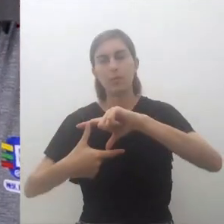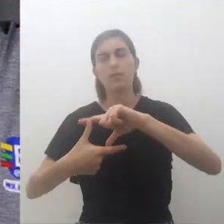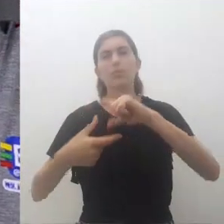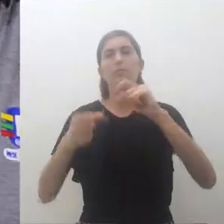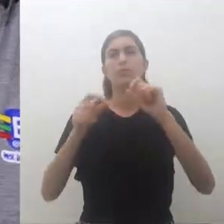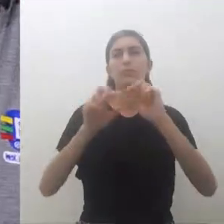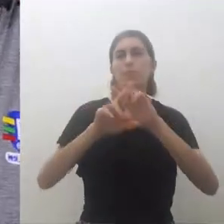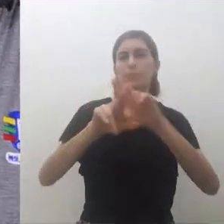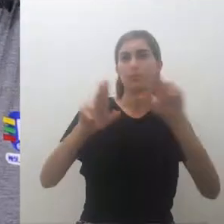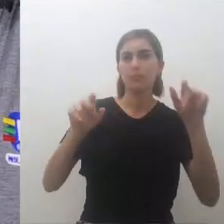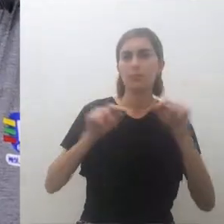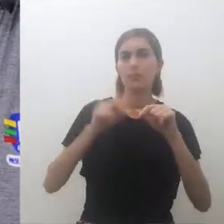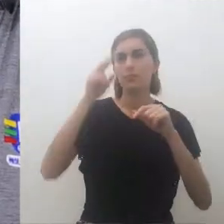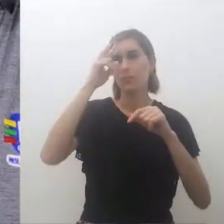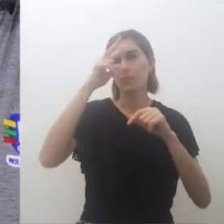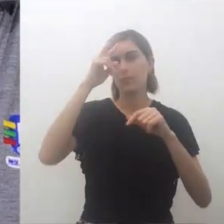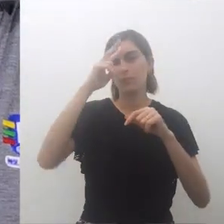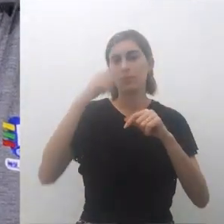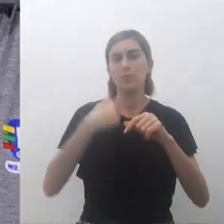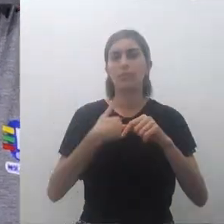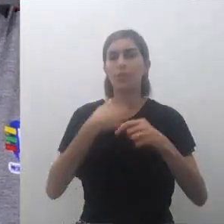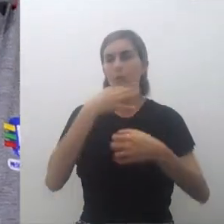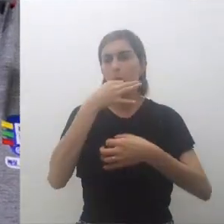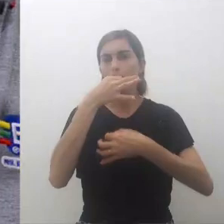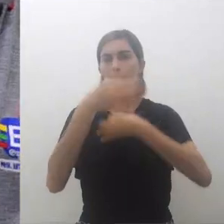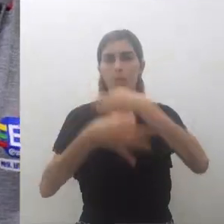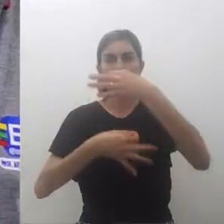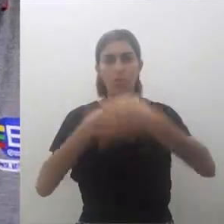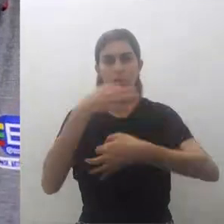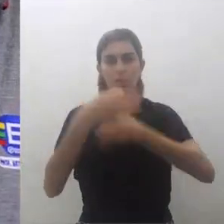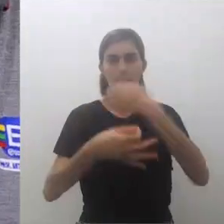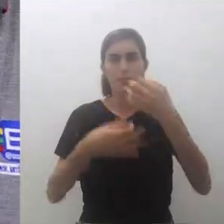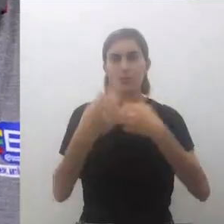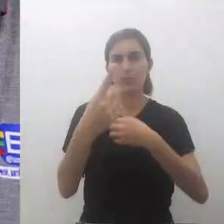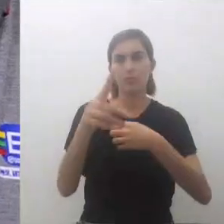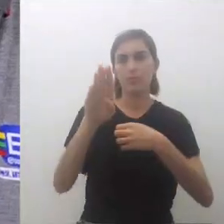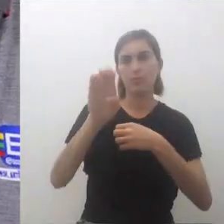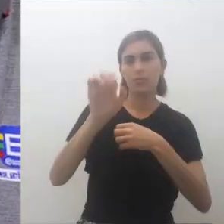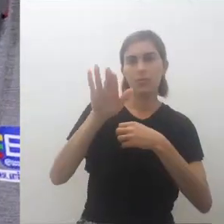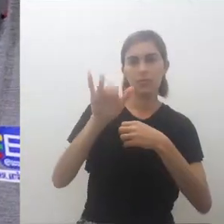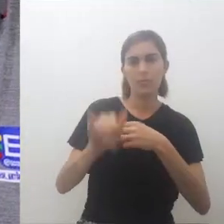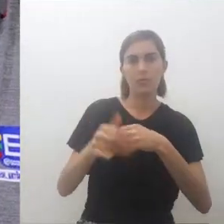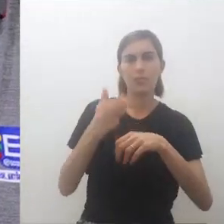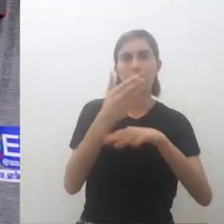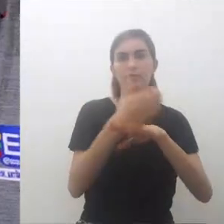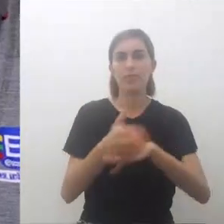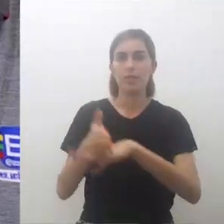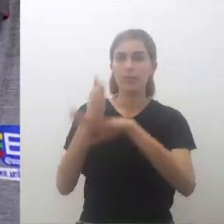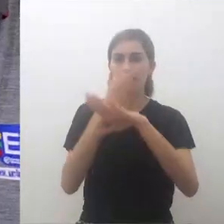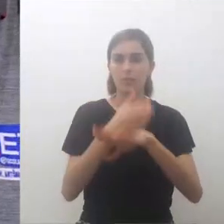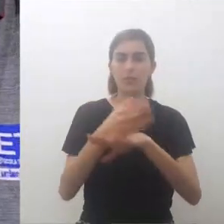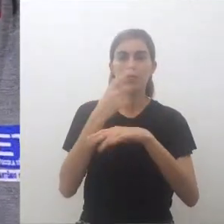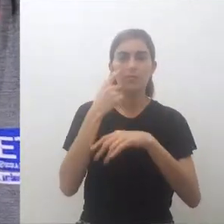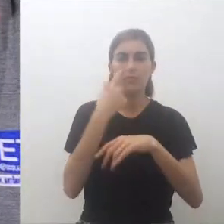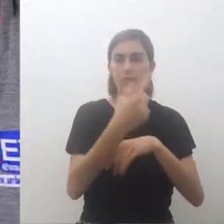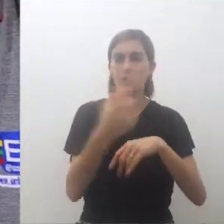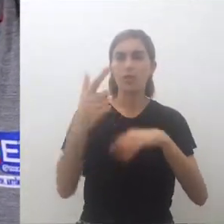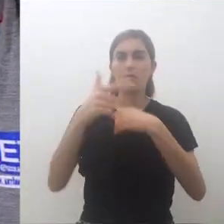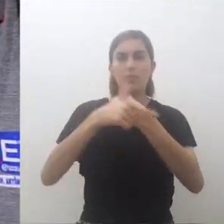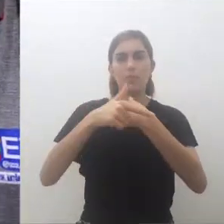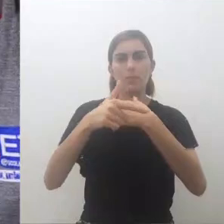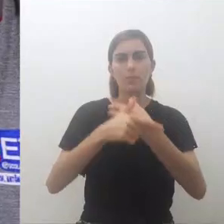composição. Lembra que eu comentei no seu e-book, para que nosso vídeo você reunisse alguns